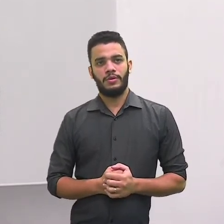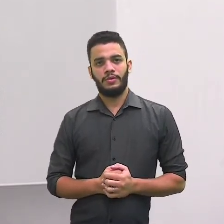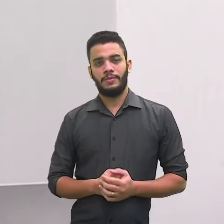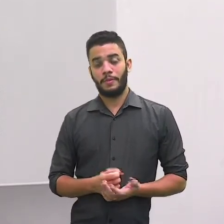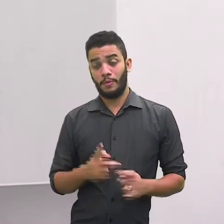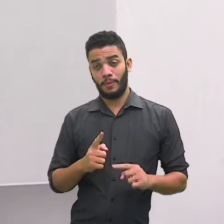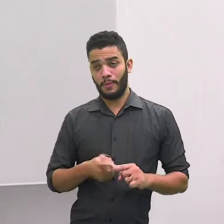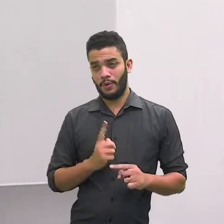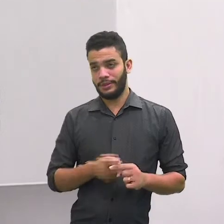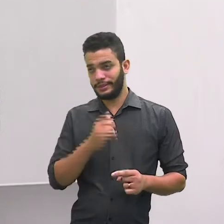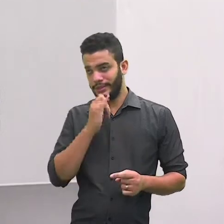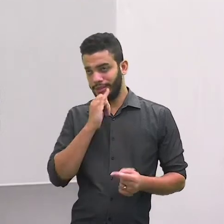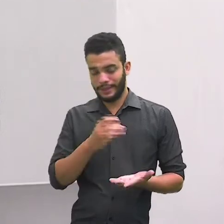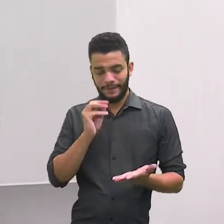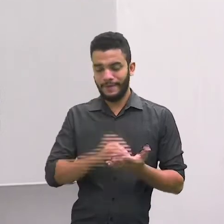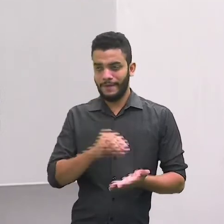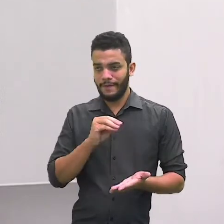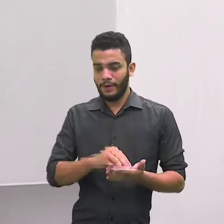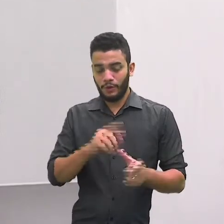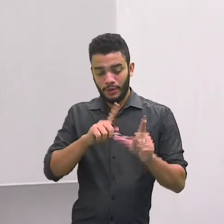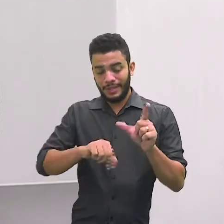letrinha.